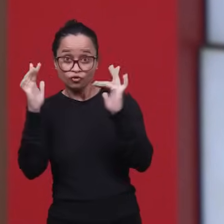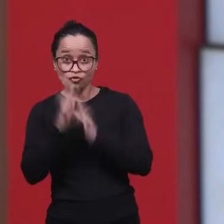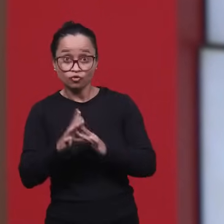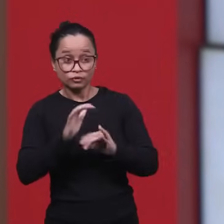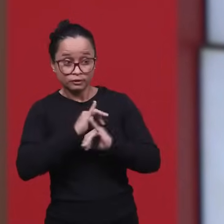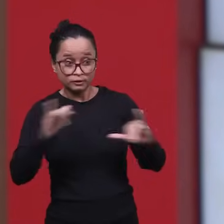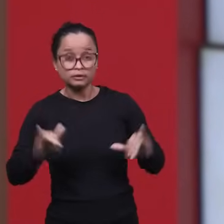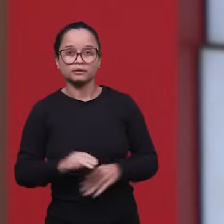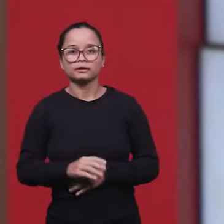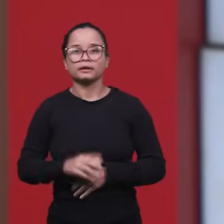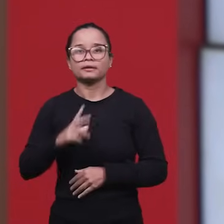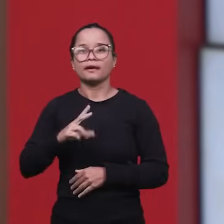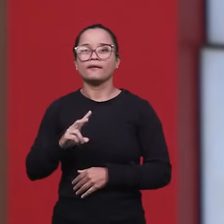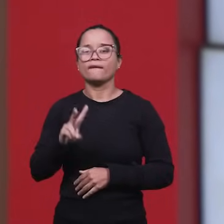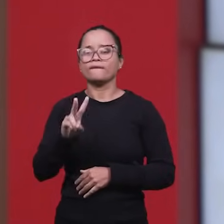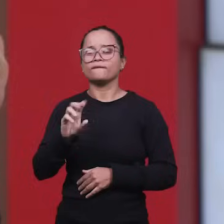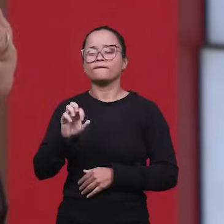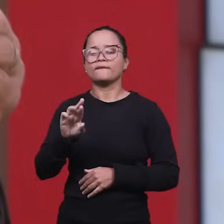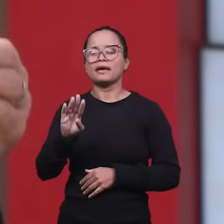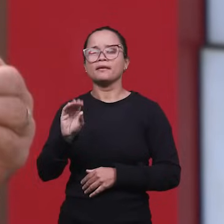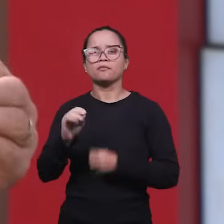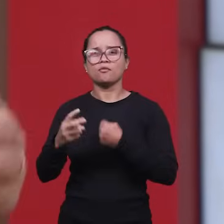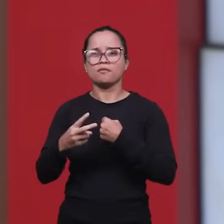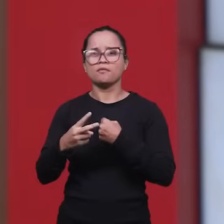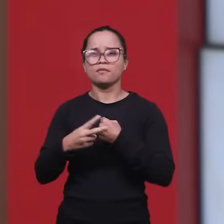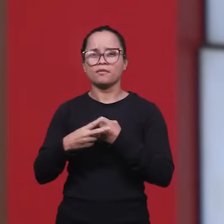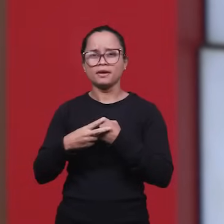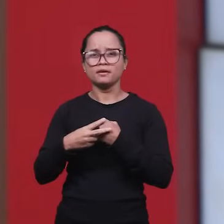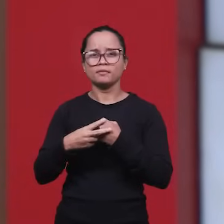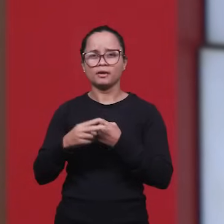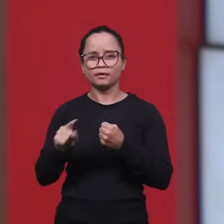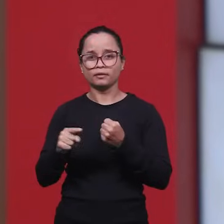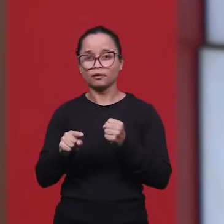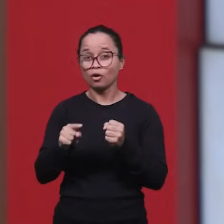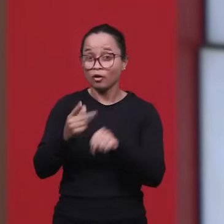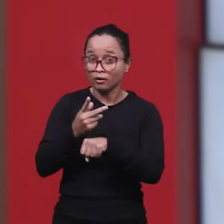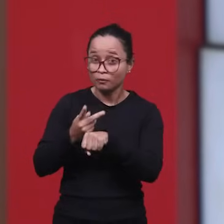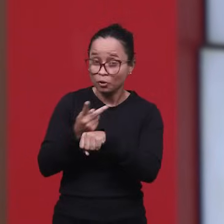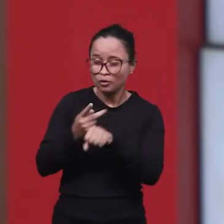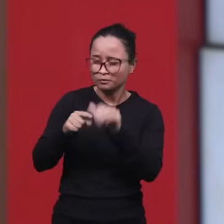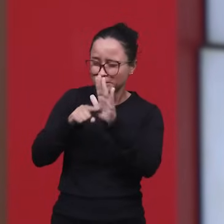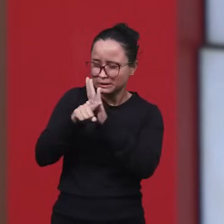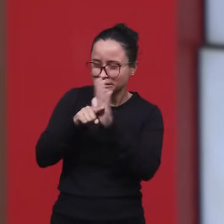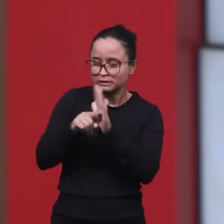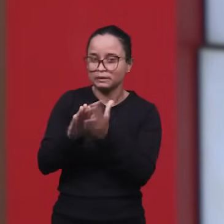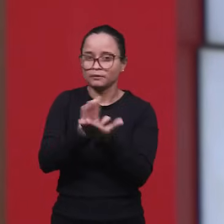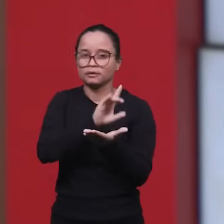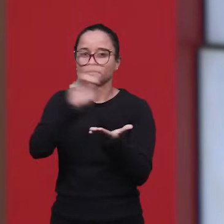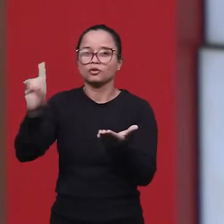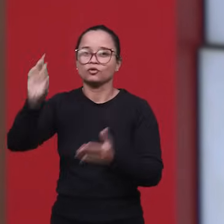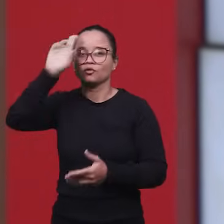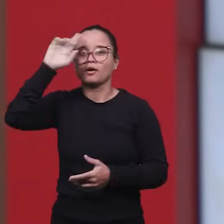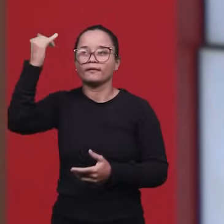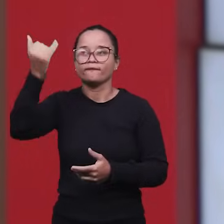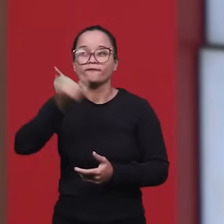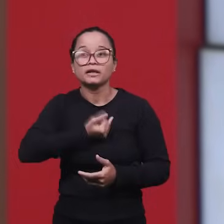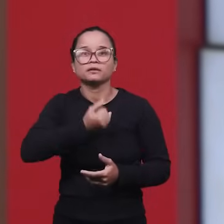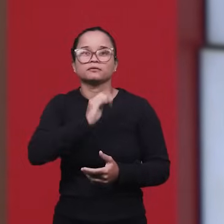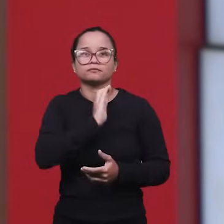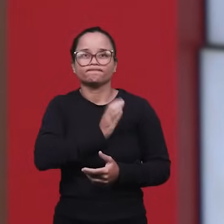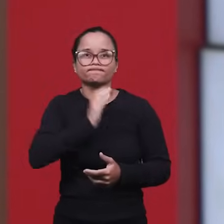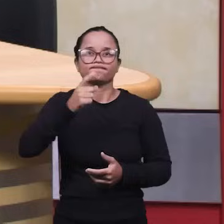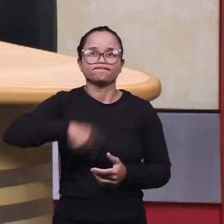Então, nós temos o verbo aqui. Então, ele fala, examina, busca a palavra naquilo que nós temos visto, aquilo que o Senhor tem falado